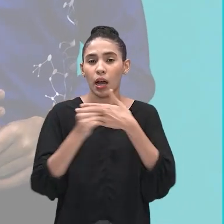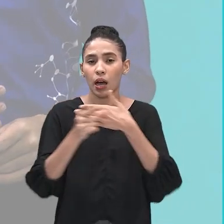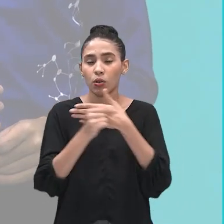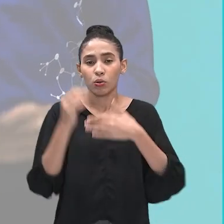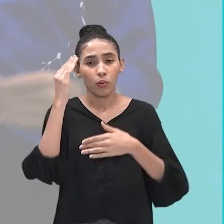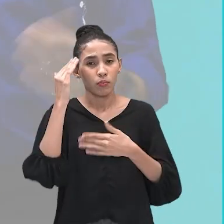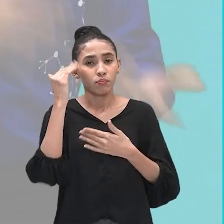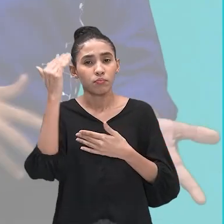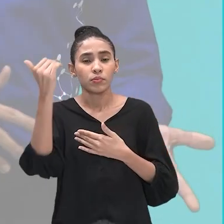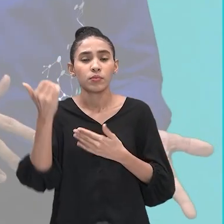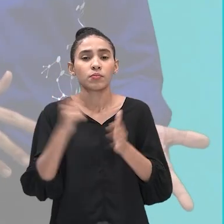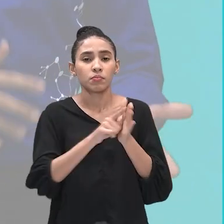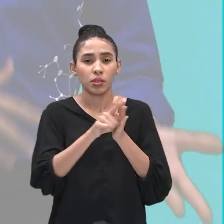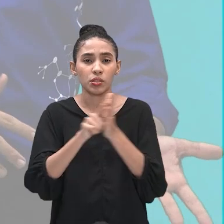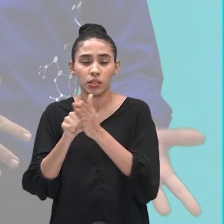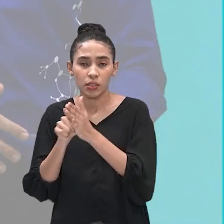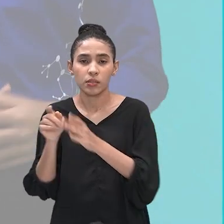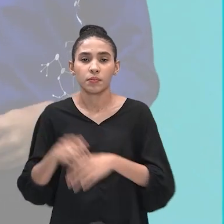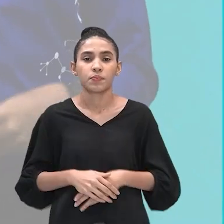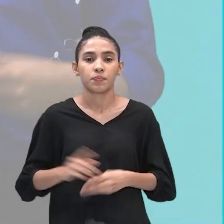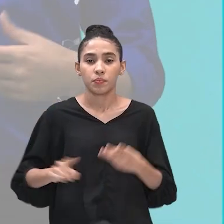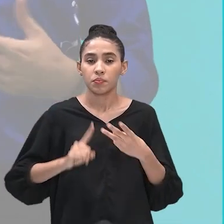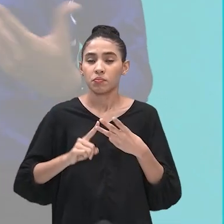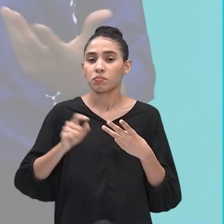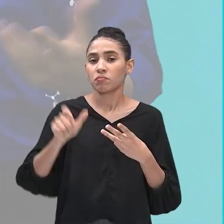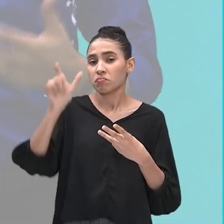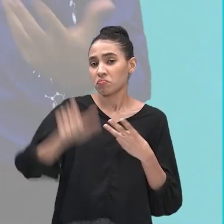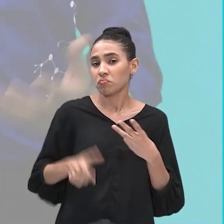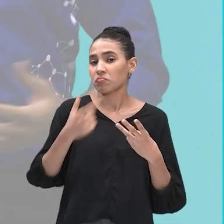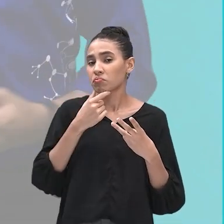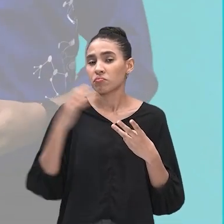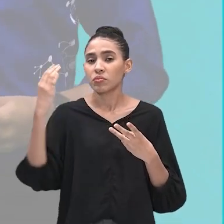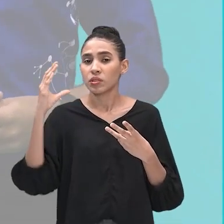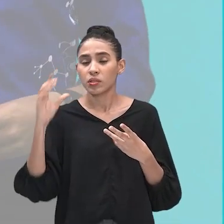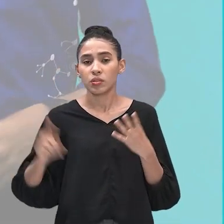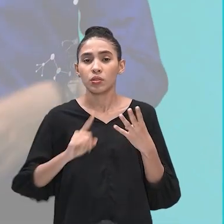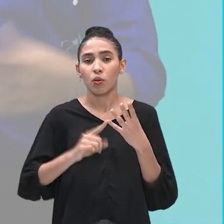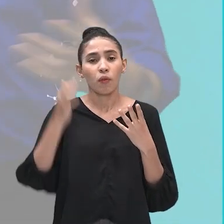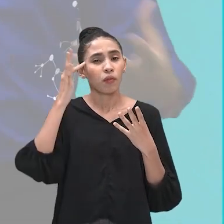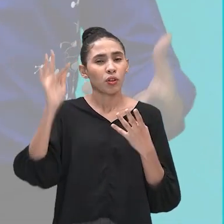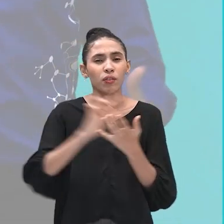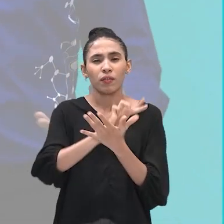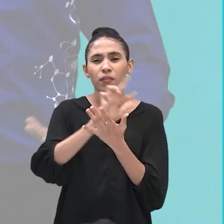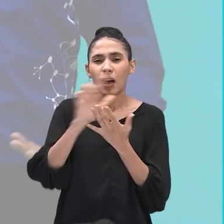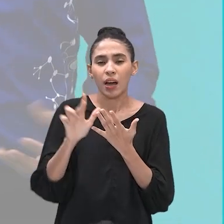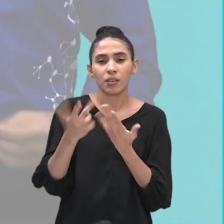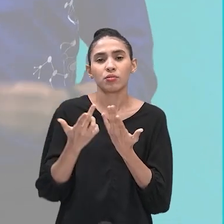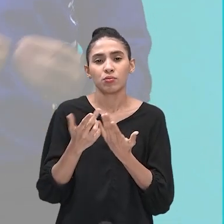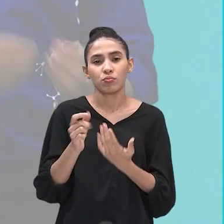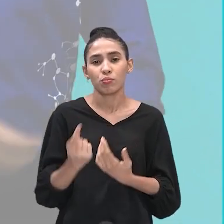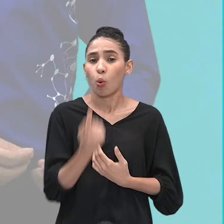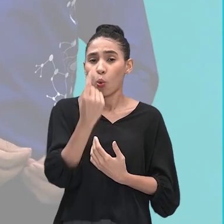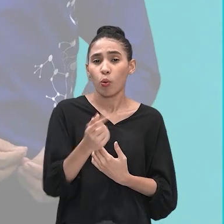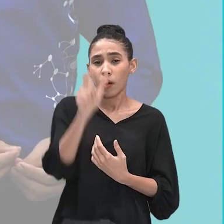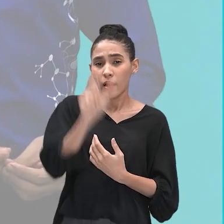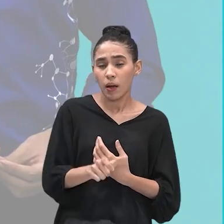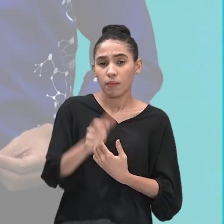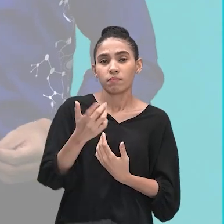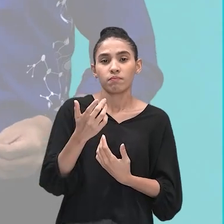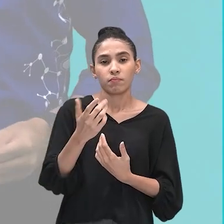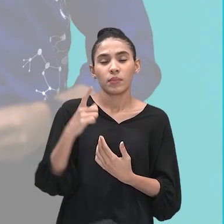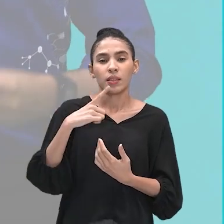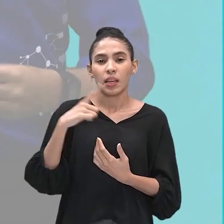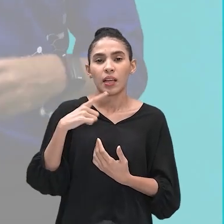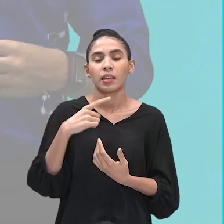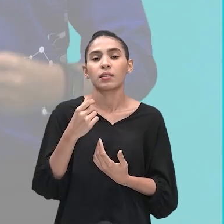sua área, um grande cientista, um filósofo, etc. Né? Alguém aí que tenha conhecimento de